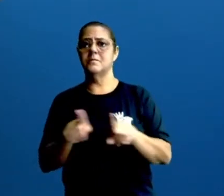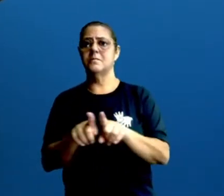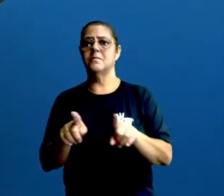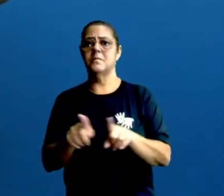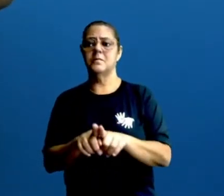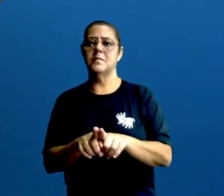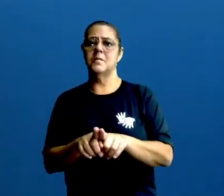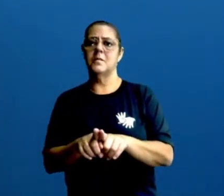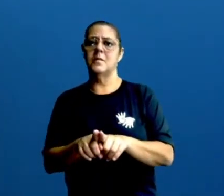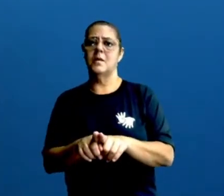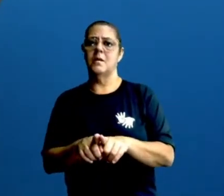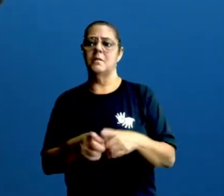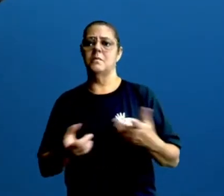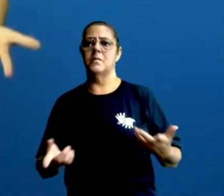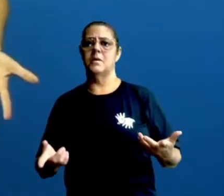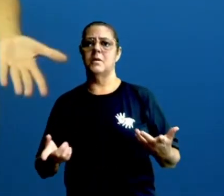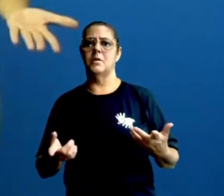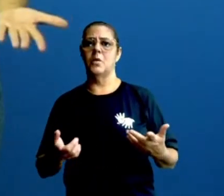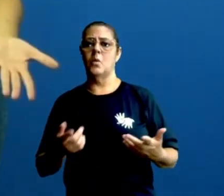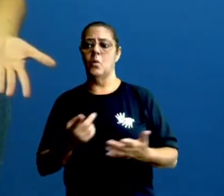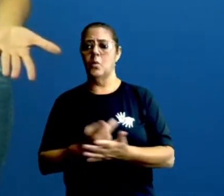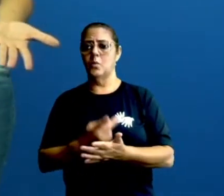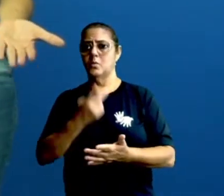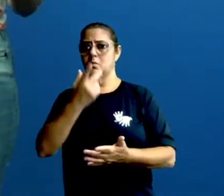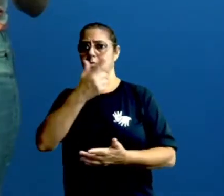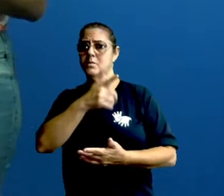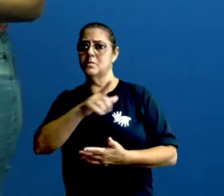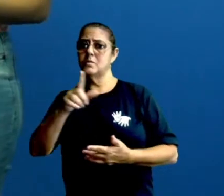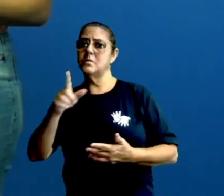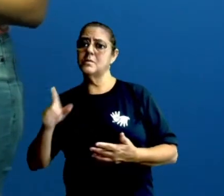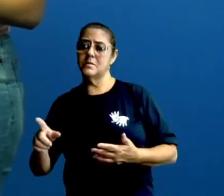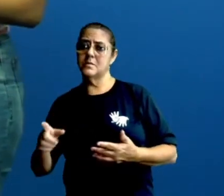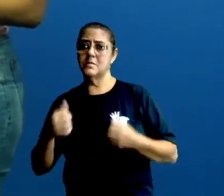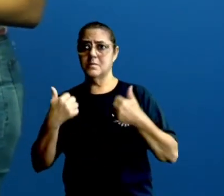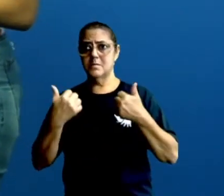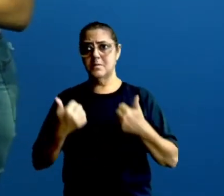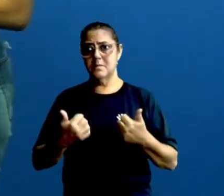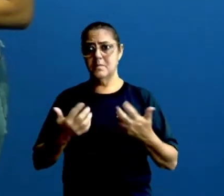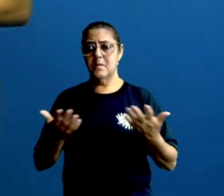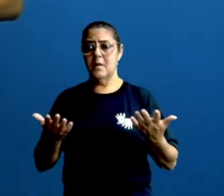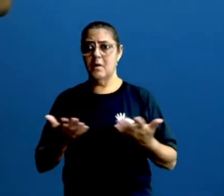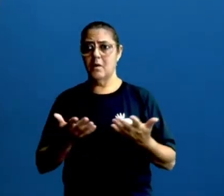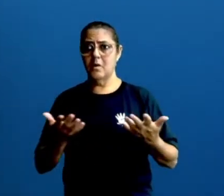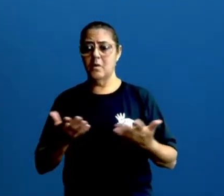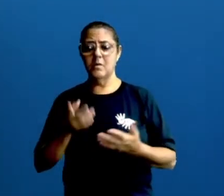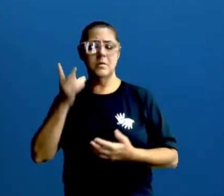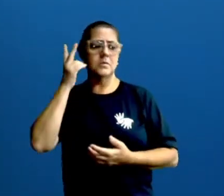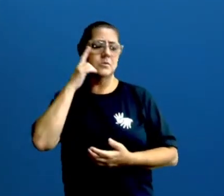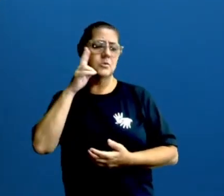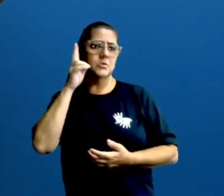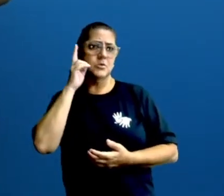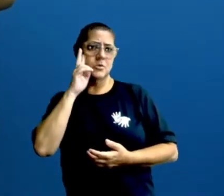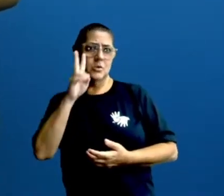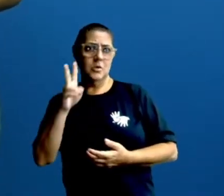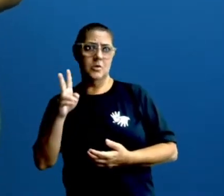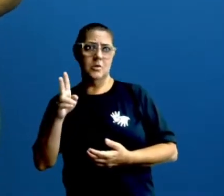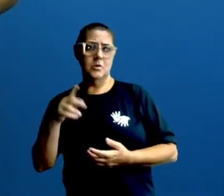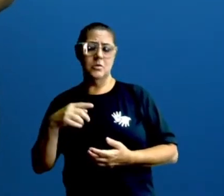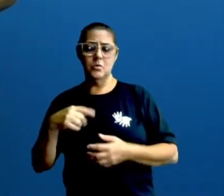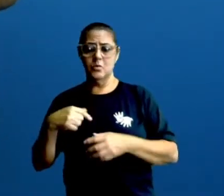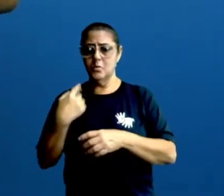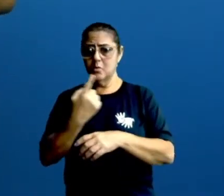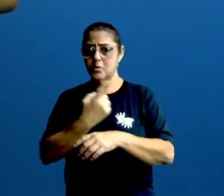também influencia outros acontecimentos, tá certo? Então, a nossa história, a história do